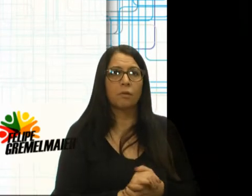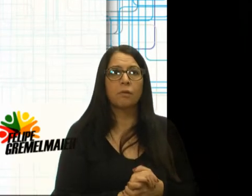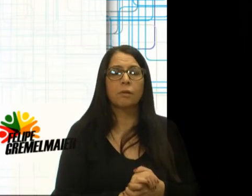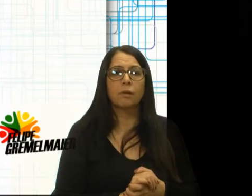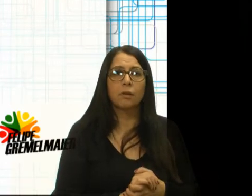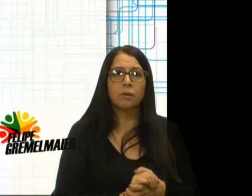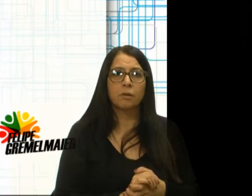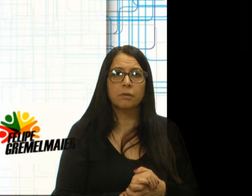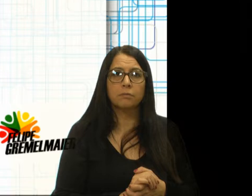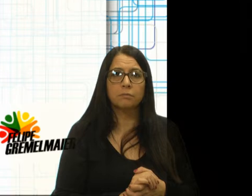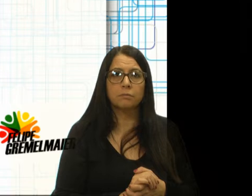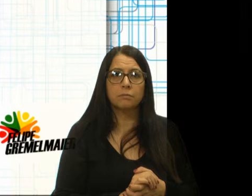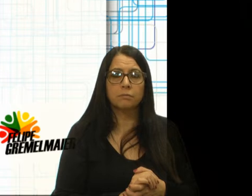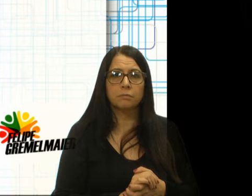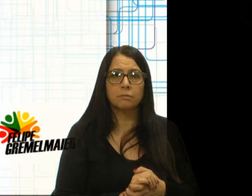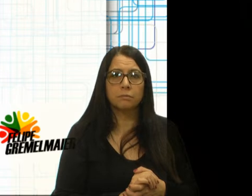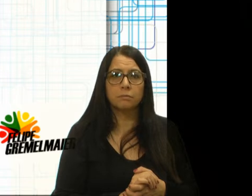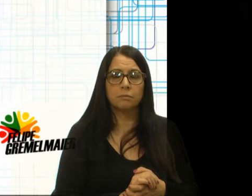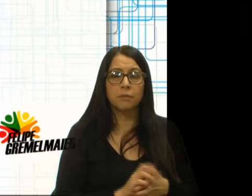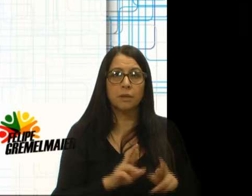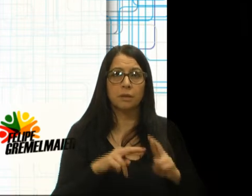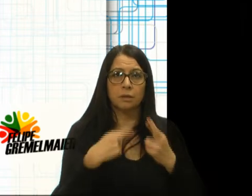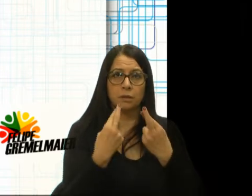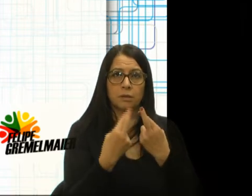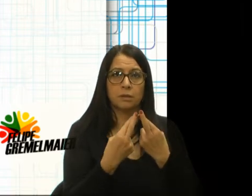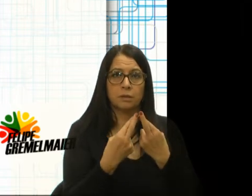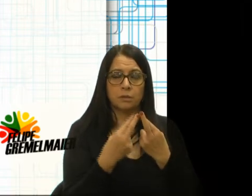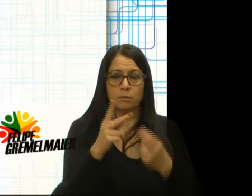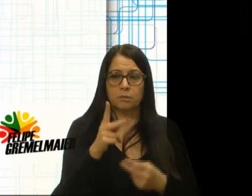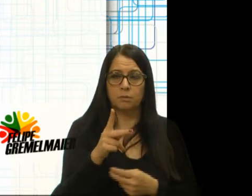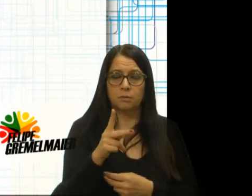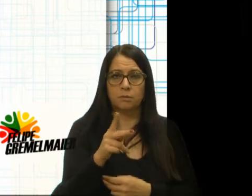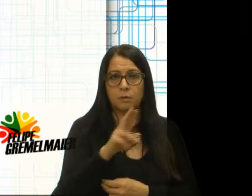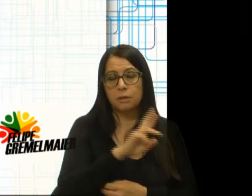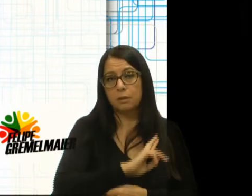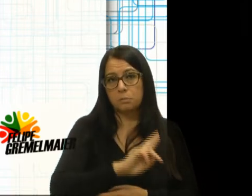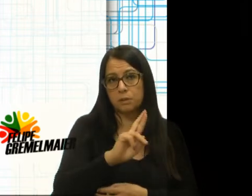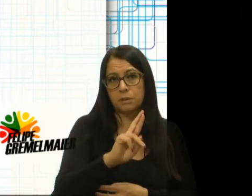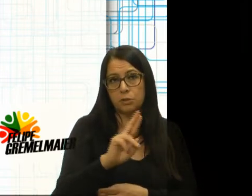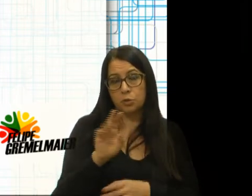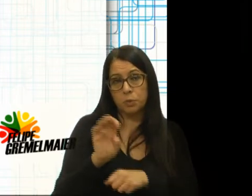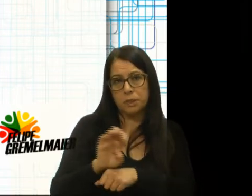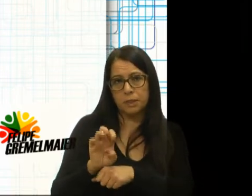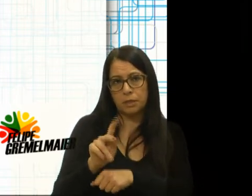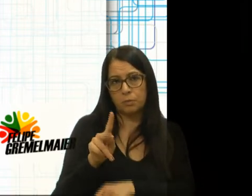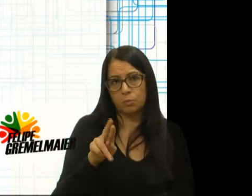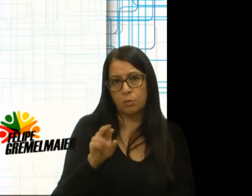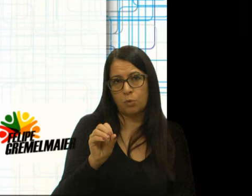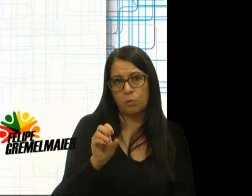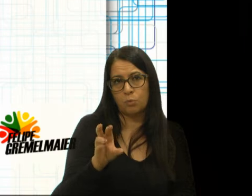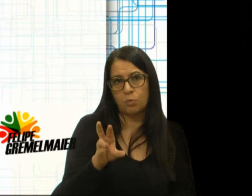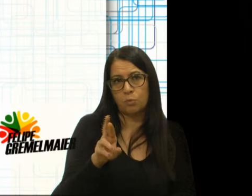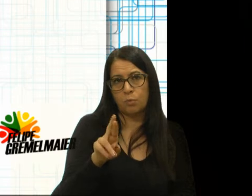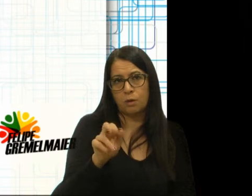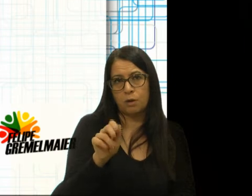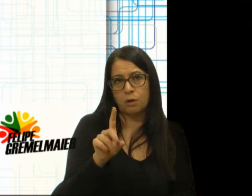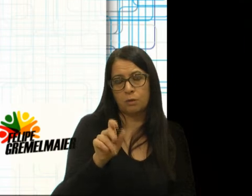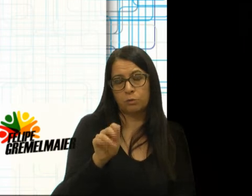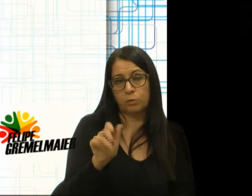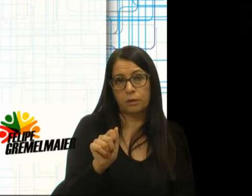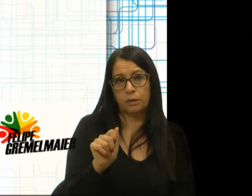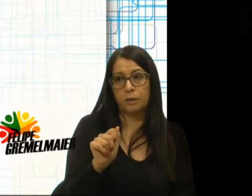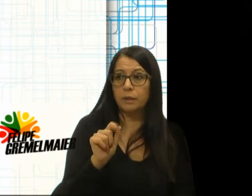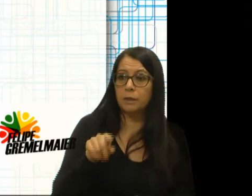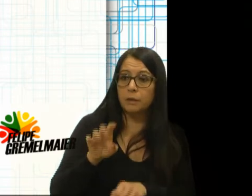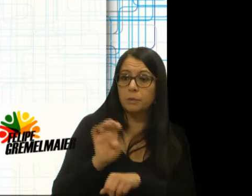E aí a gente, numa reunião lá na Procuradoria-Geral do Estado, vereador Velocino, quando nós ficamos sabendo desse questionamento do governo do Estado com relação